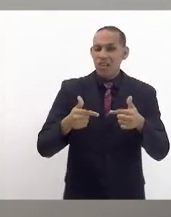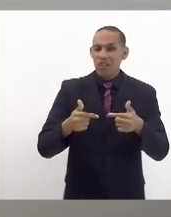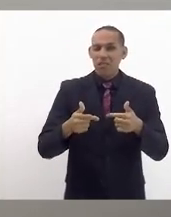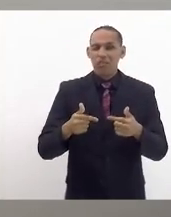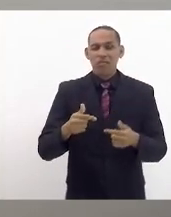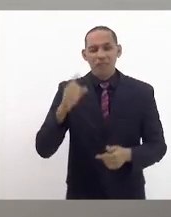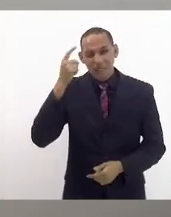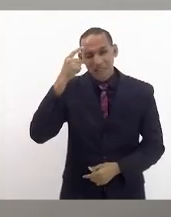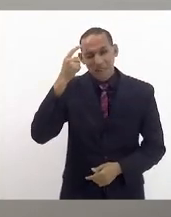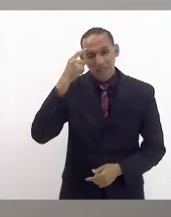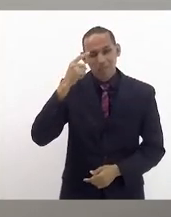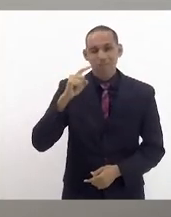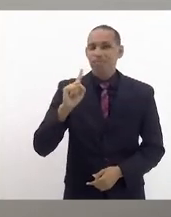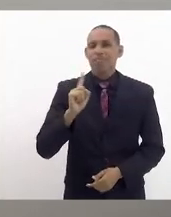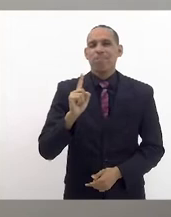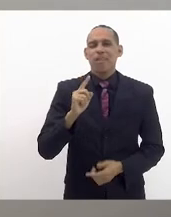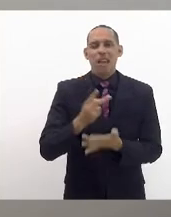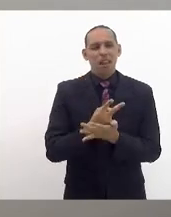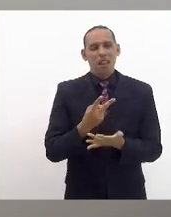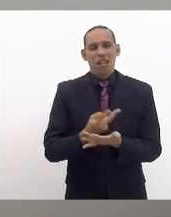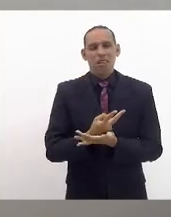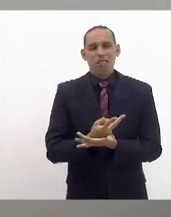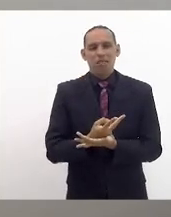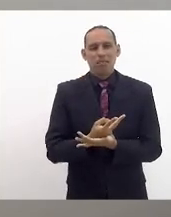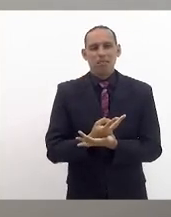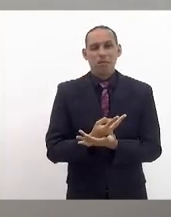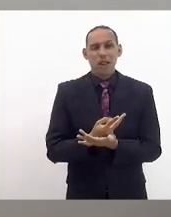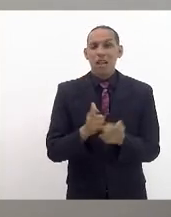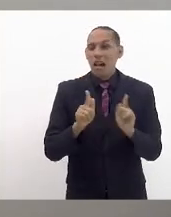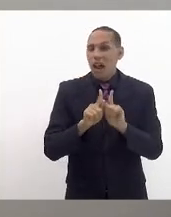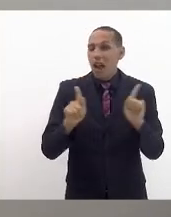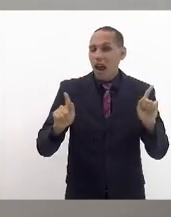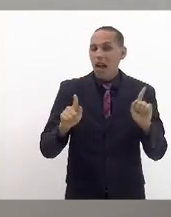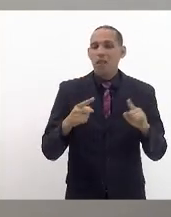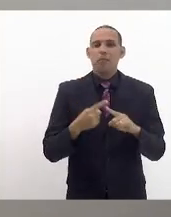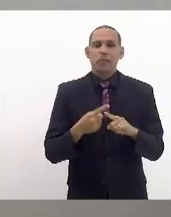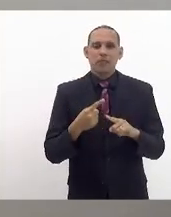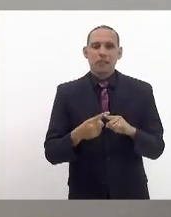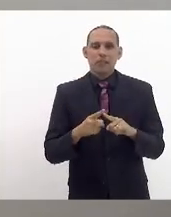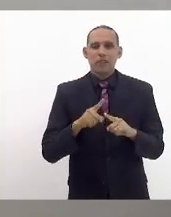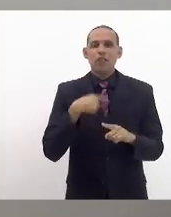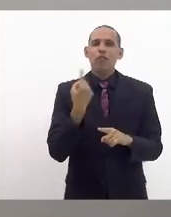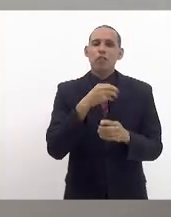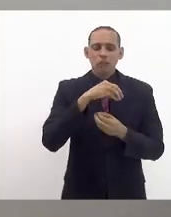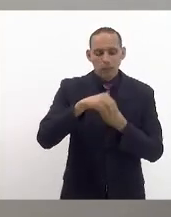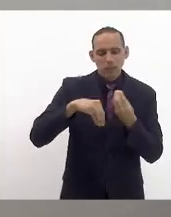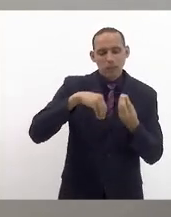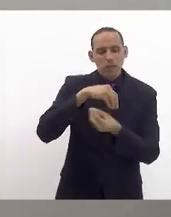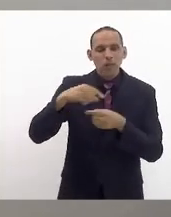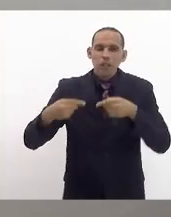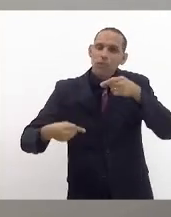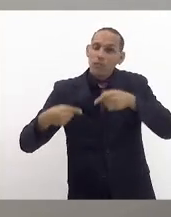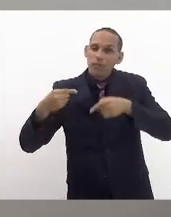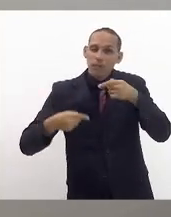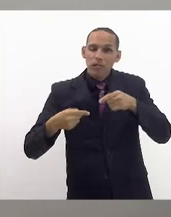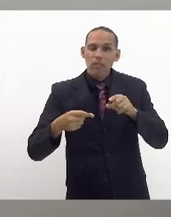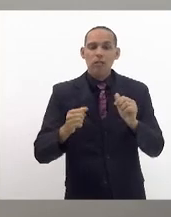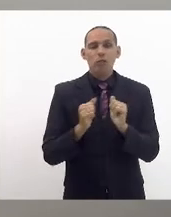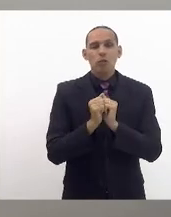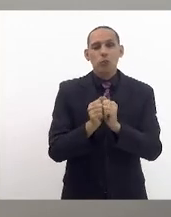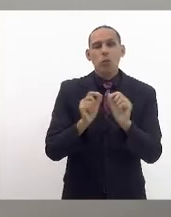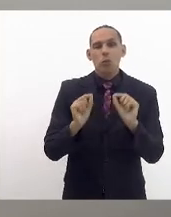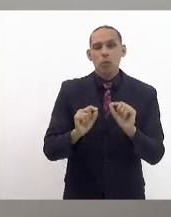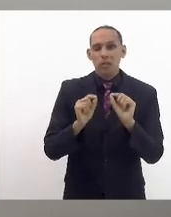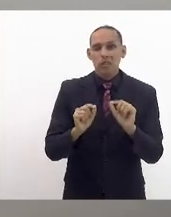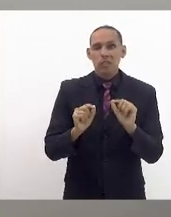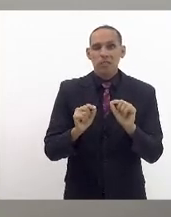impensada e ela se agrava à proporção que a gente vai misturando a parte política com o